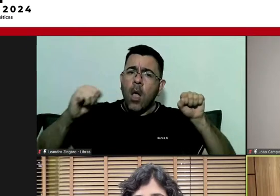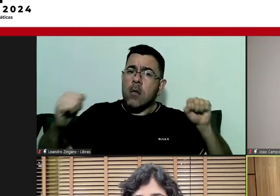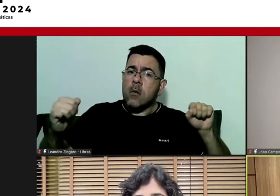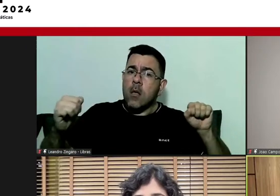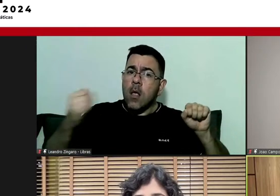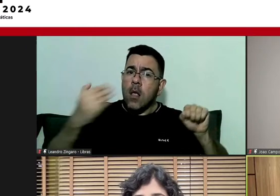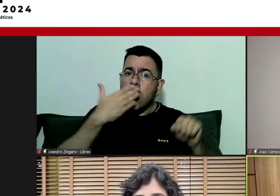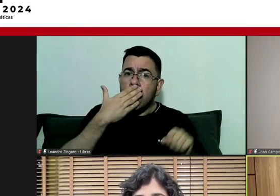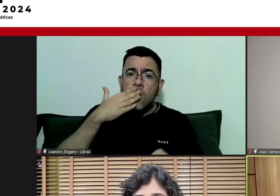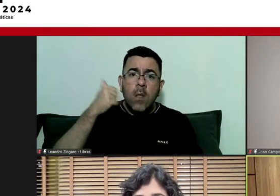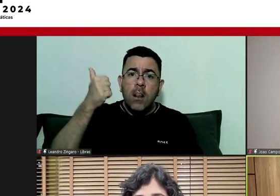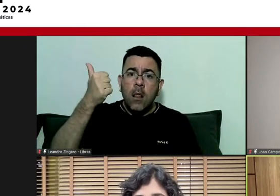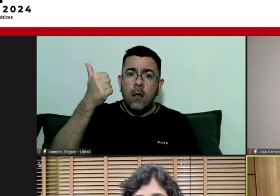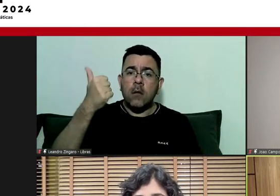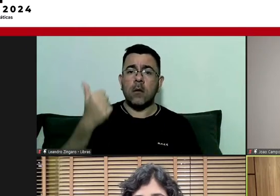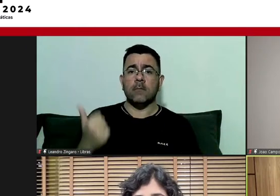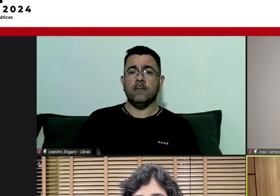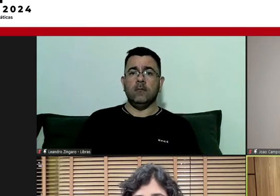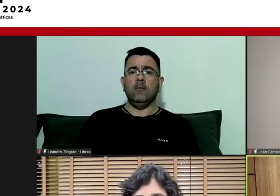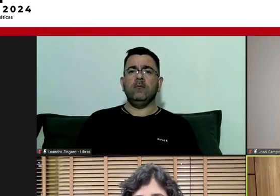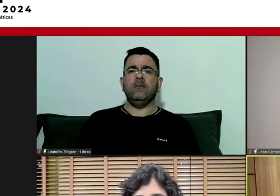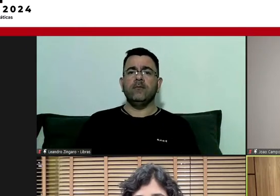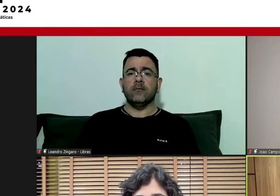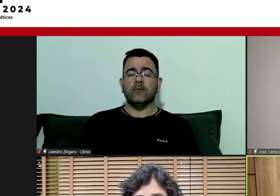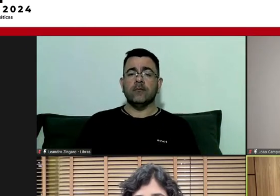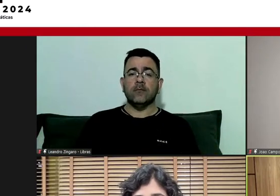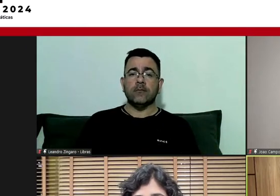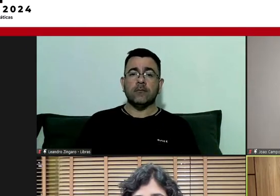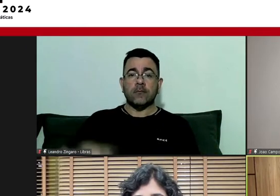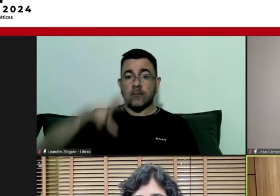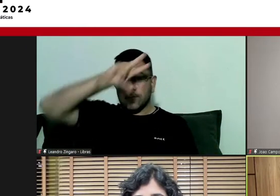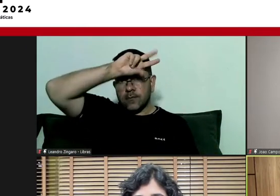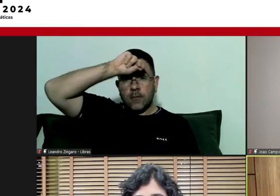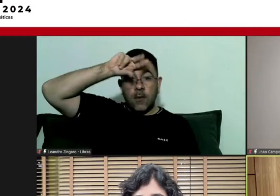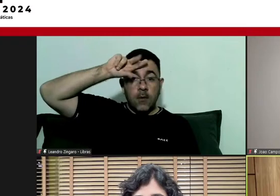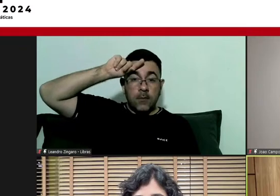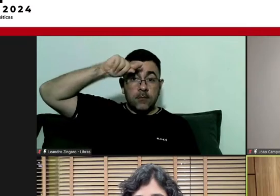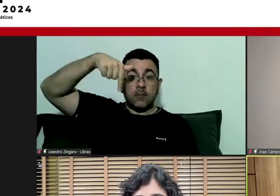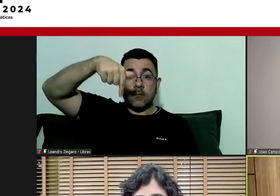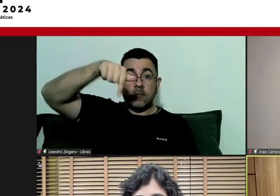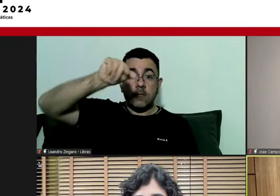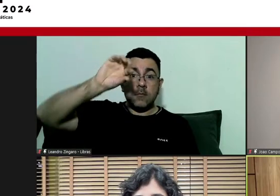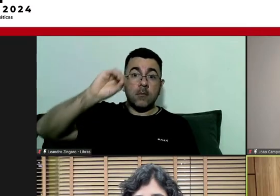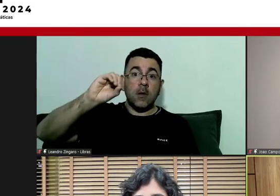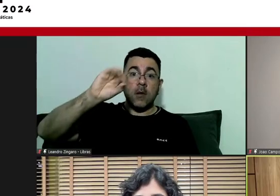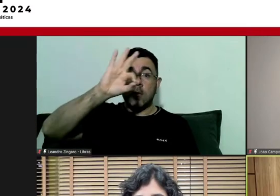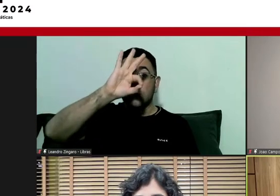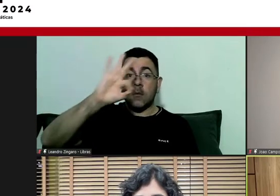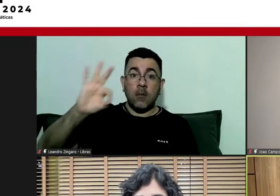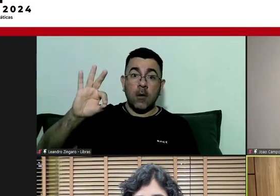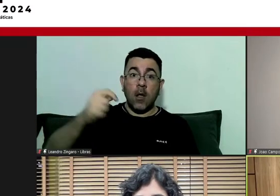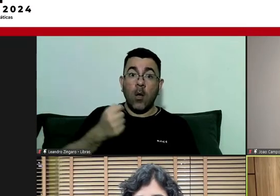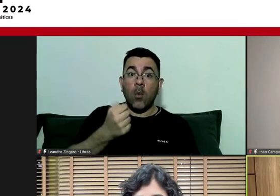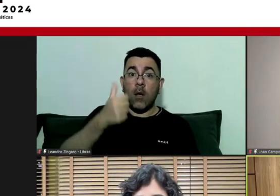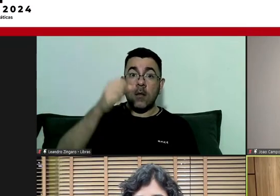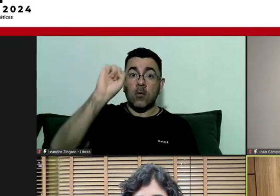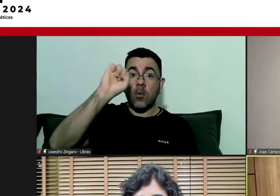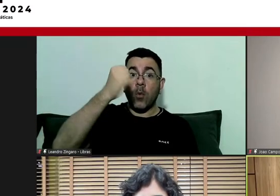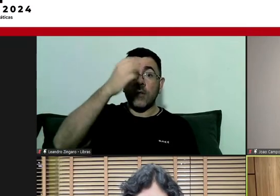serviços não é à toa que o nosso prefeito tá com mais de de 70 quase 80% de